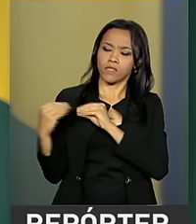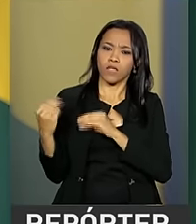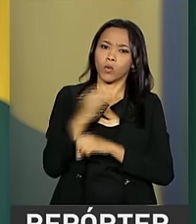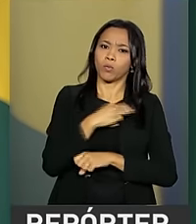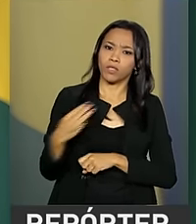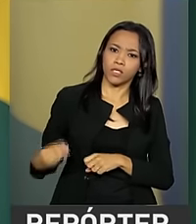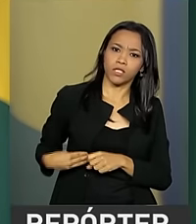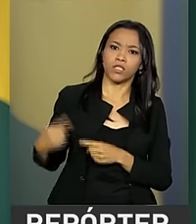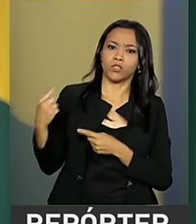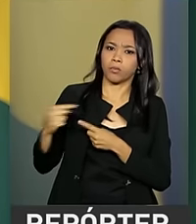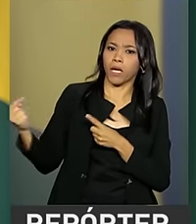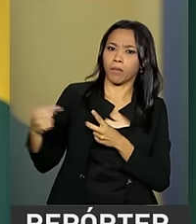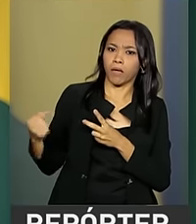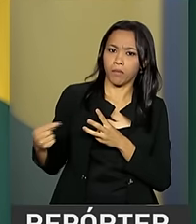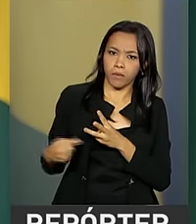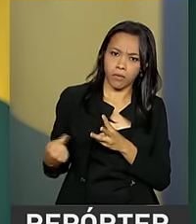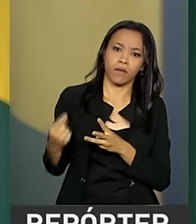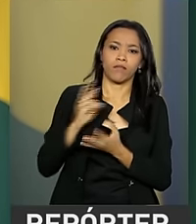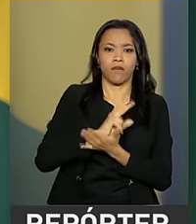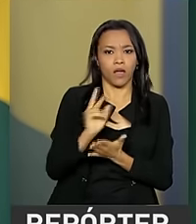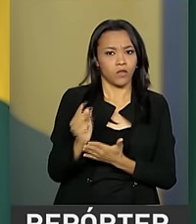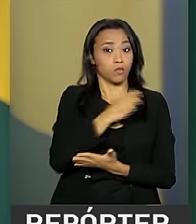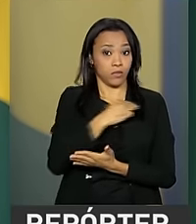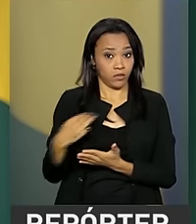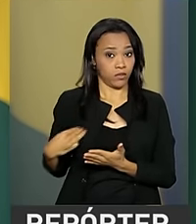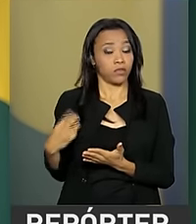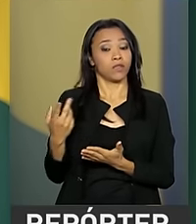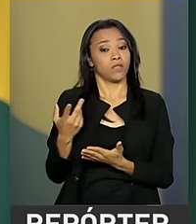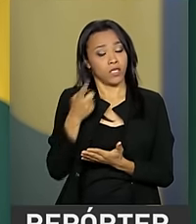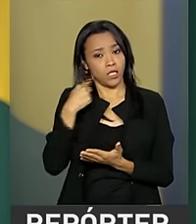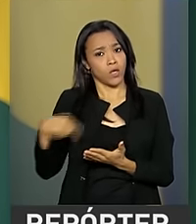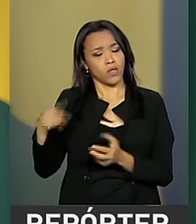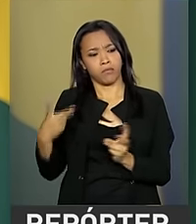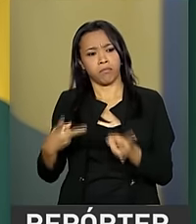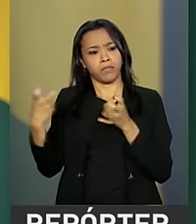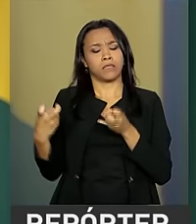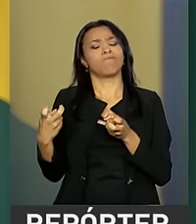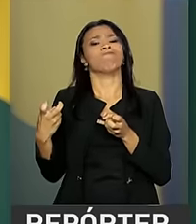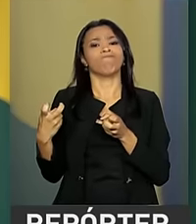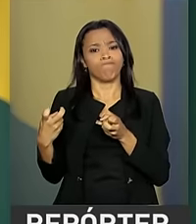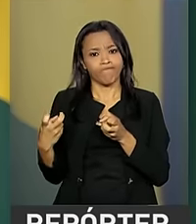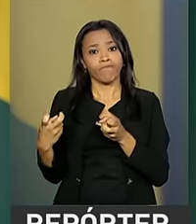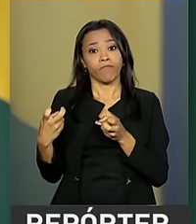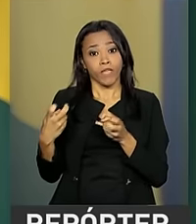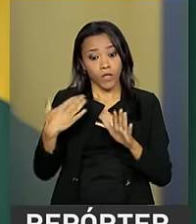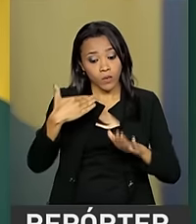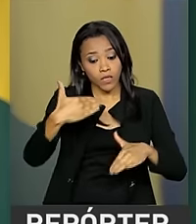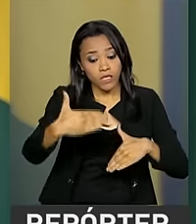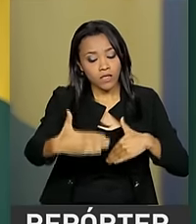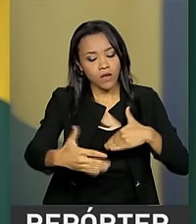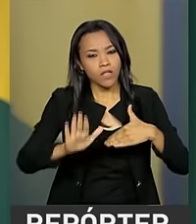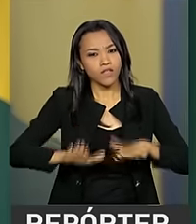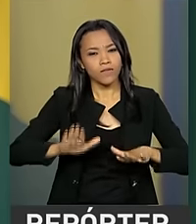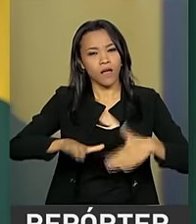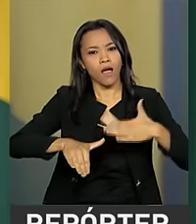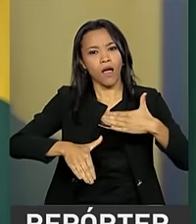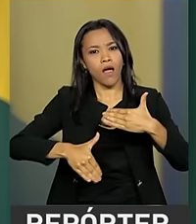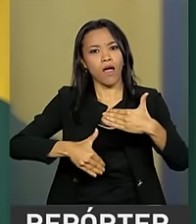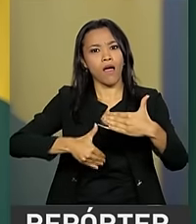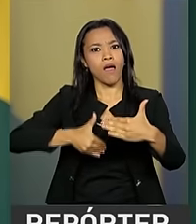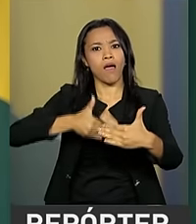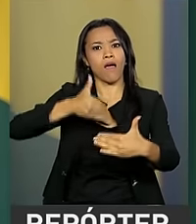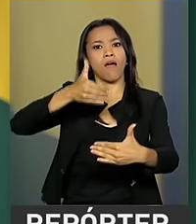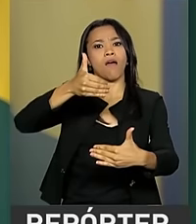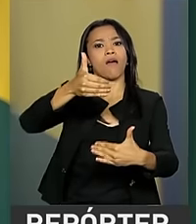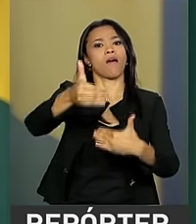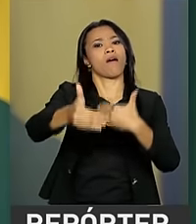ministro Diogo e todos os ministros, e verificando que o crescimento começa suavemente agora e